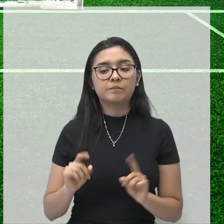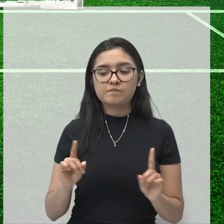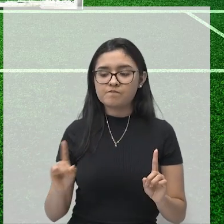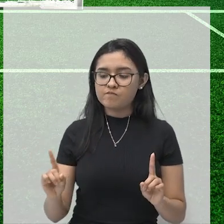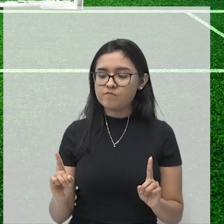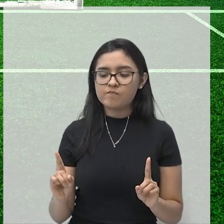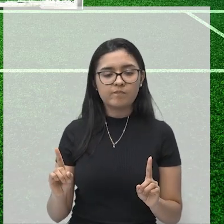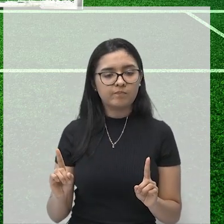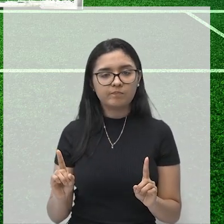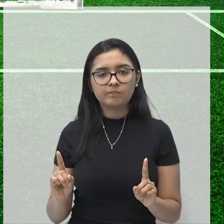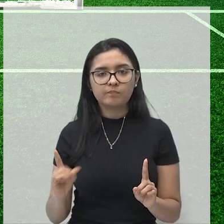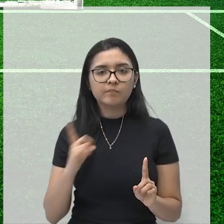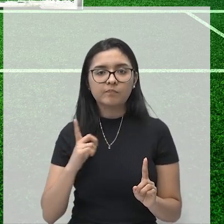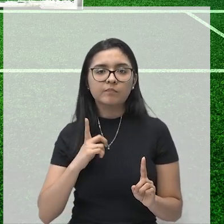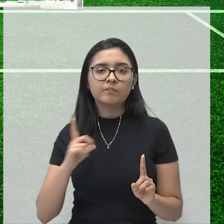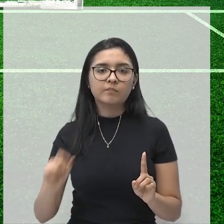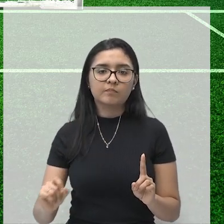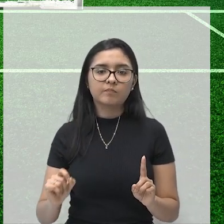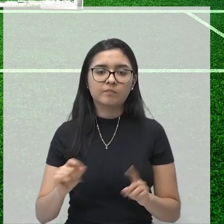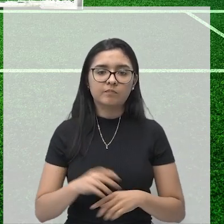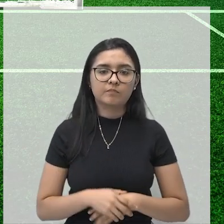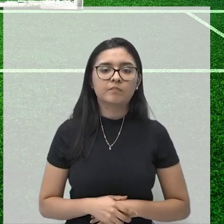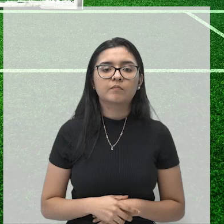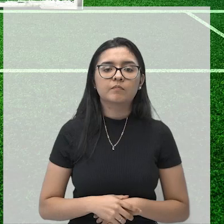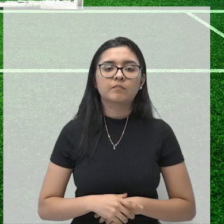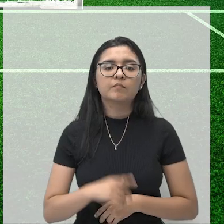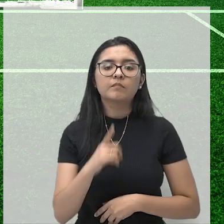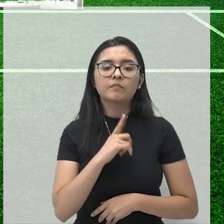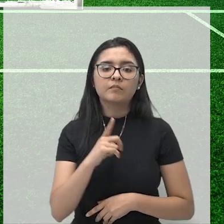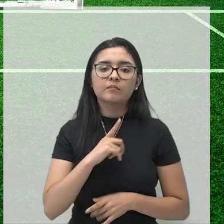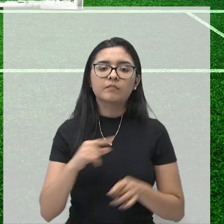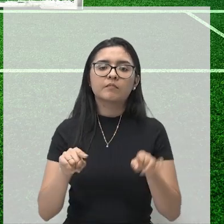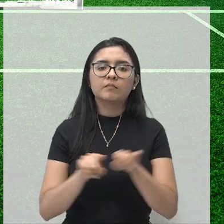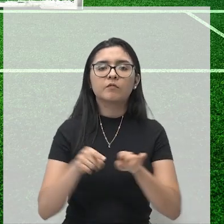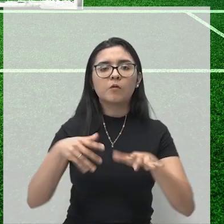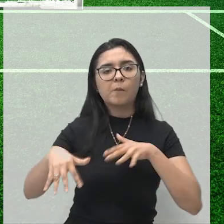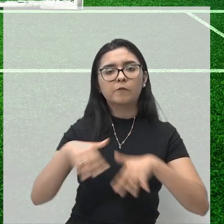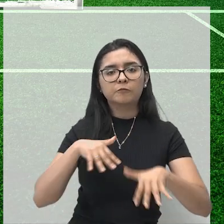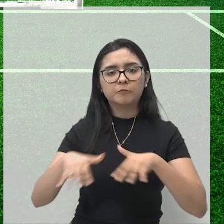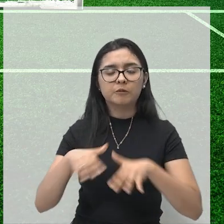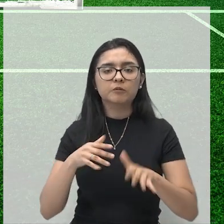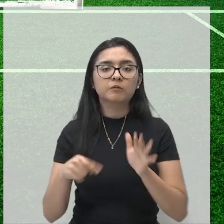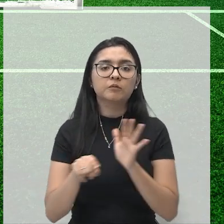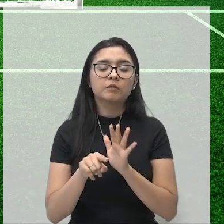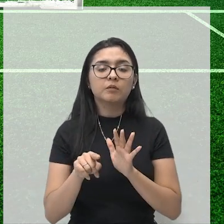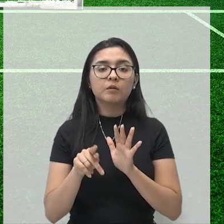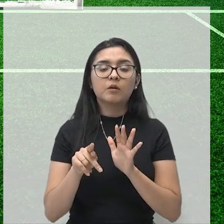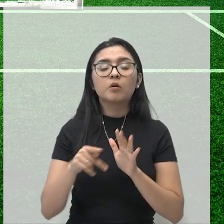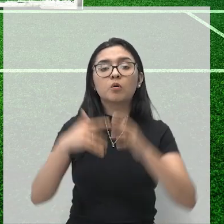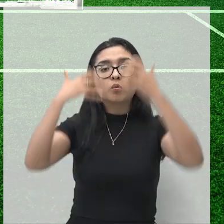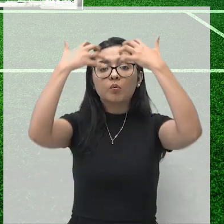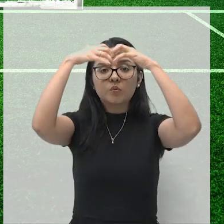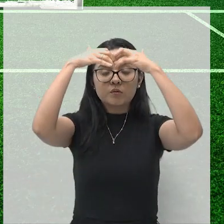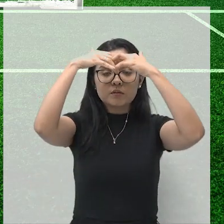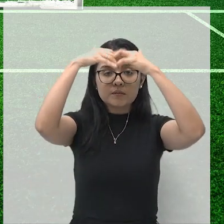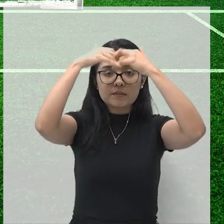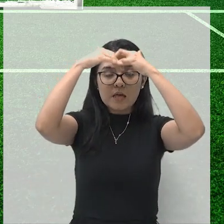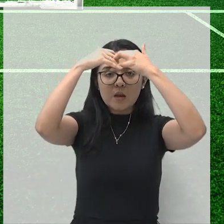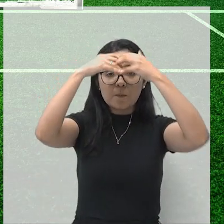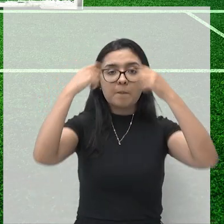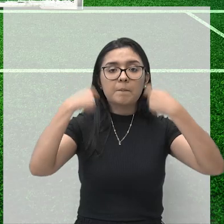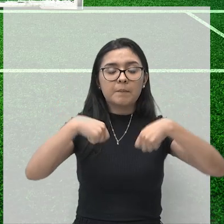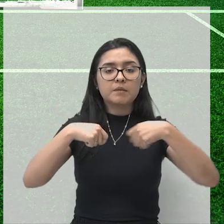João estão recebendo aquela retroalimentação de movimentos que o cérebro precisa